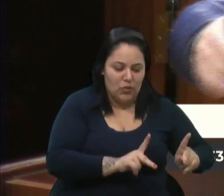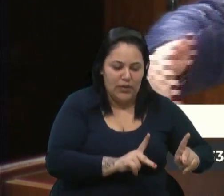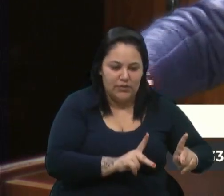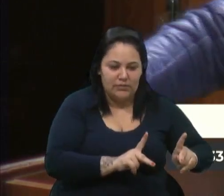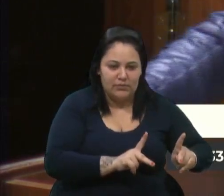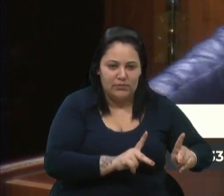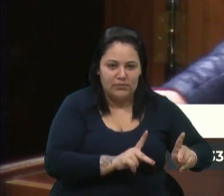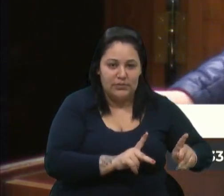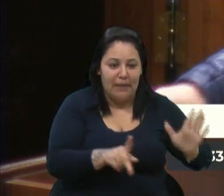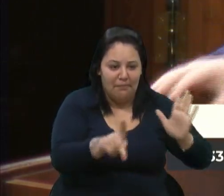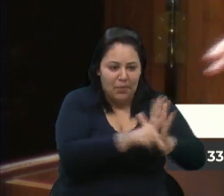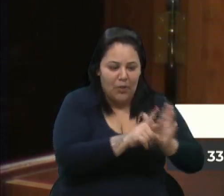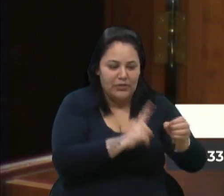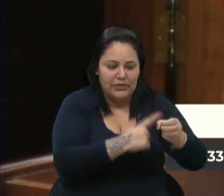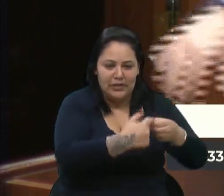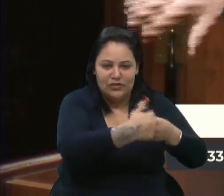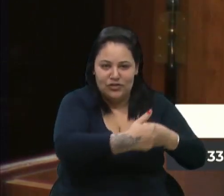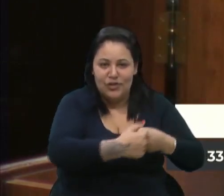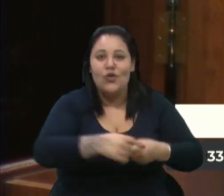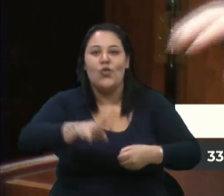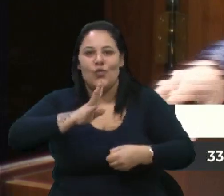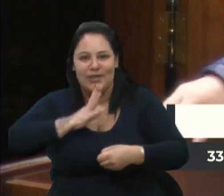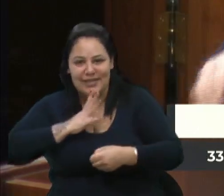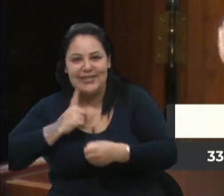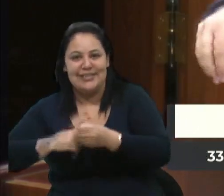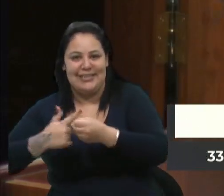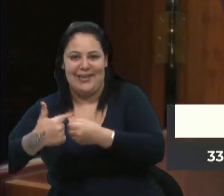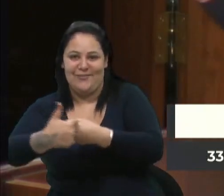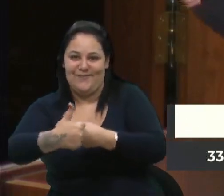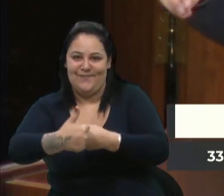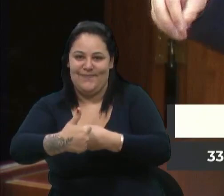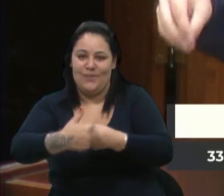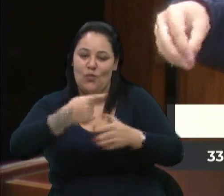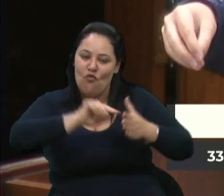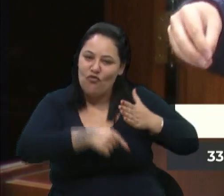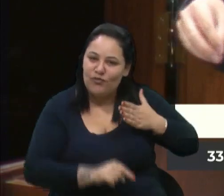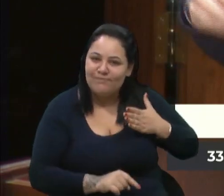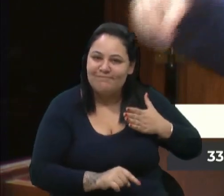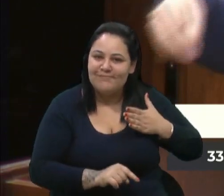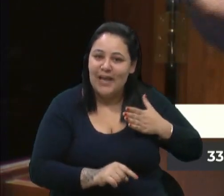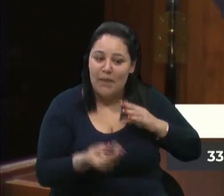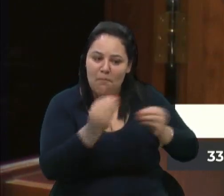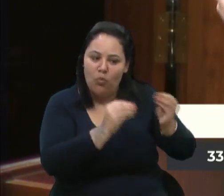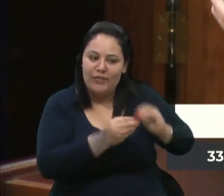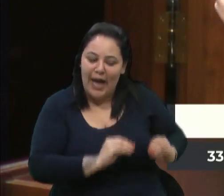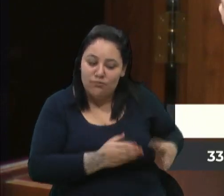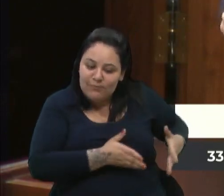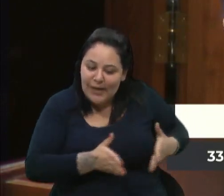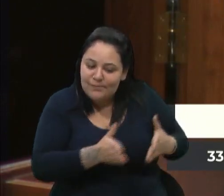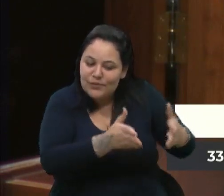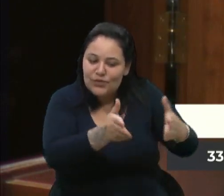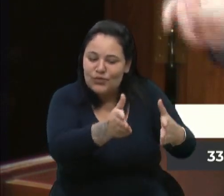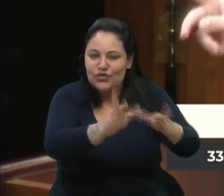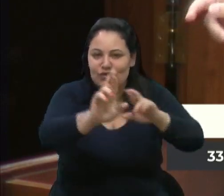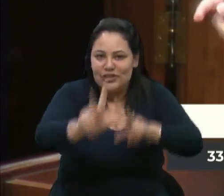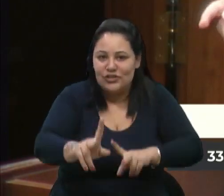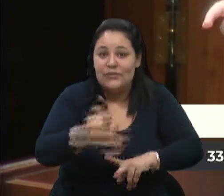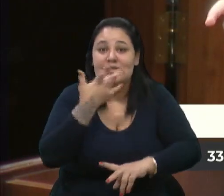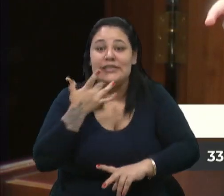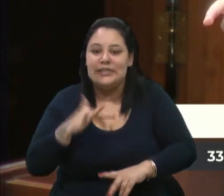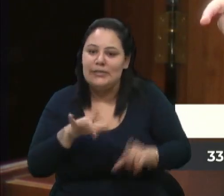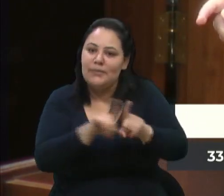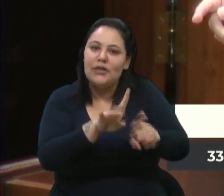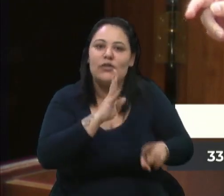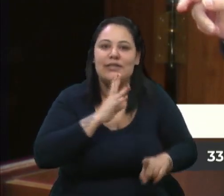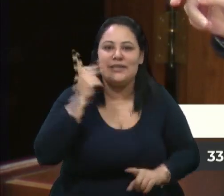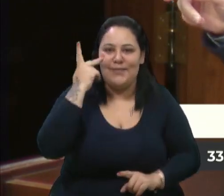cidade. E aí montaram roteiros específicos com interesse para que as crianças conheçam São Paulo, e nos finais de semana,